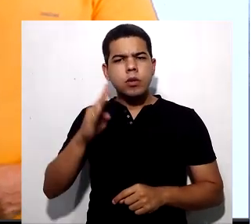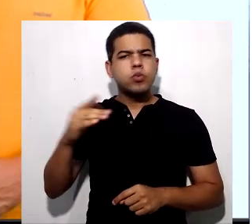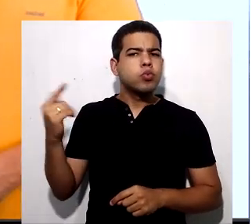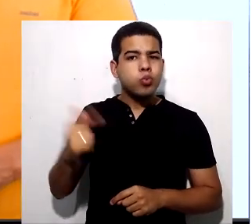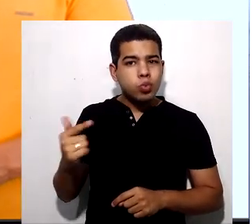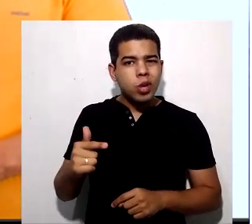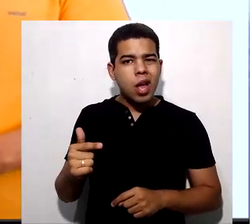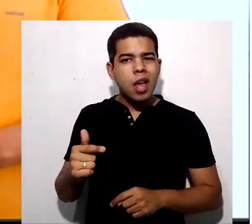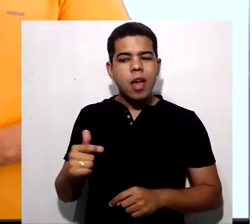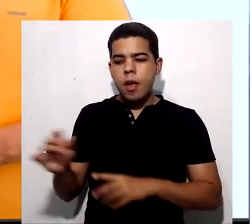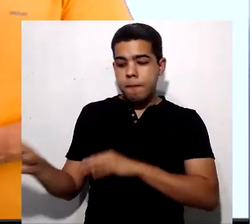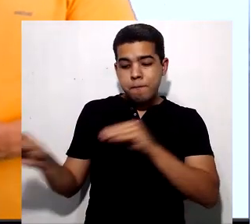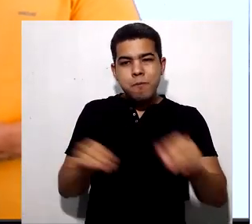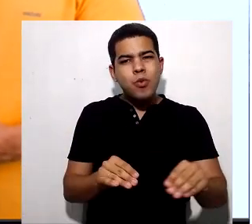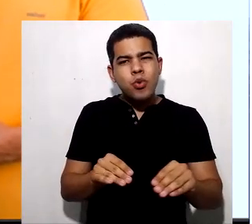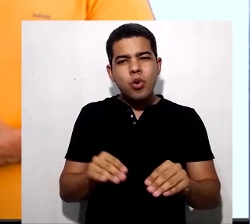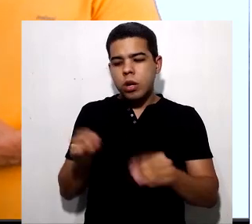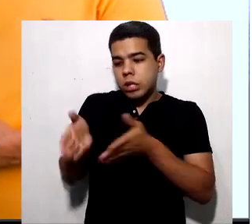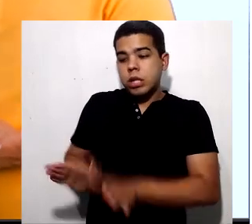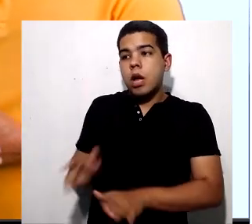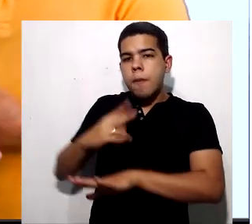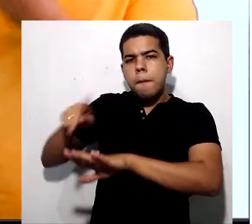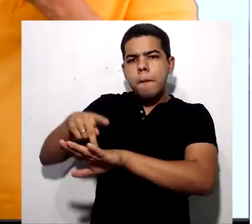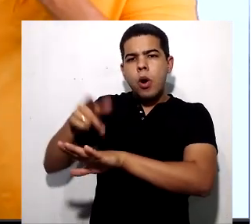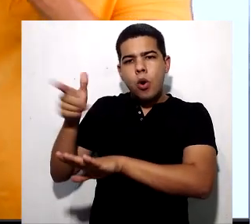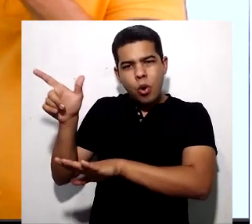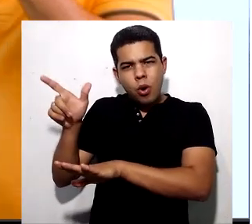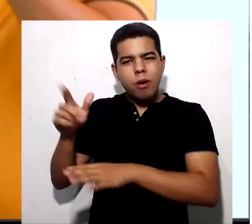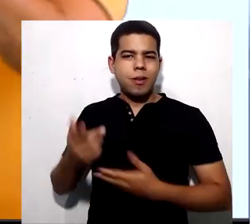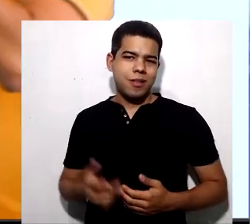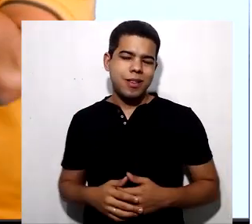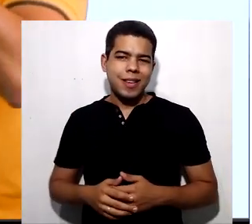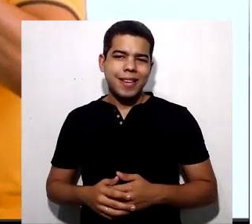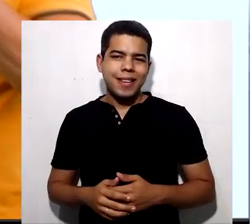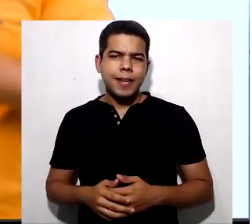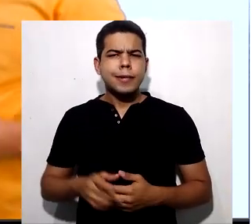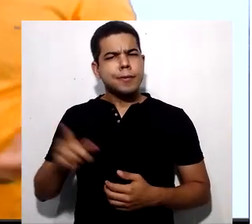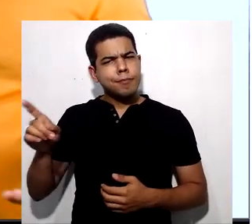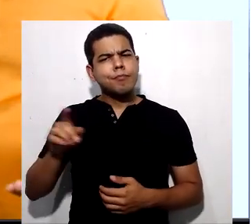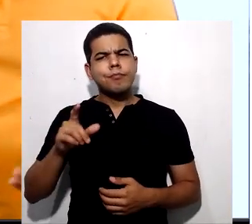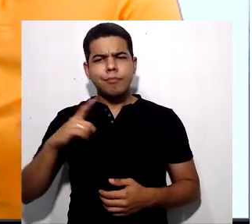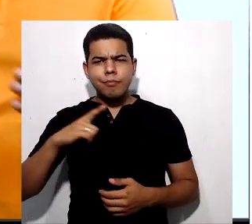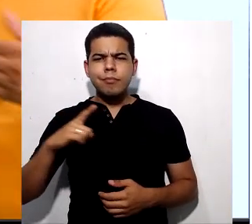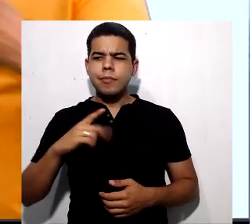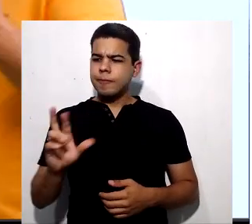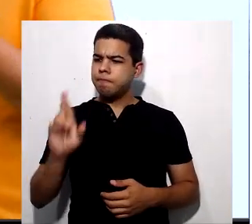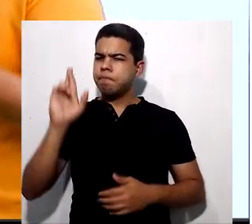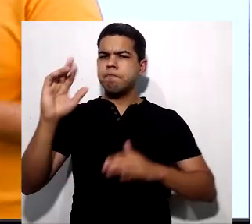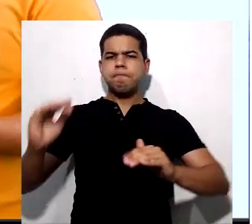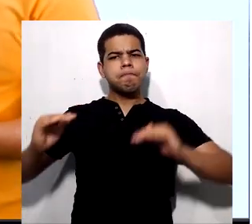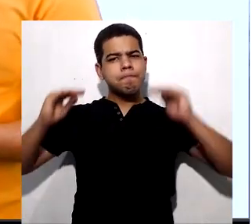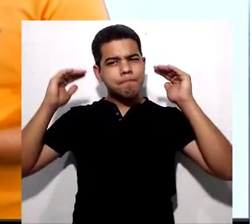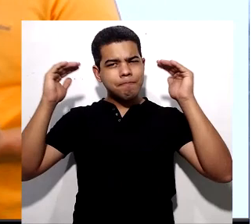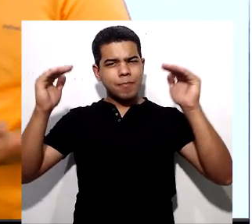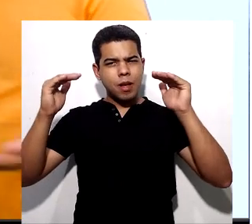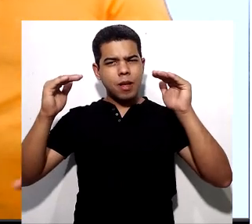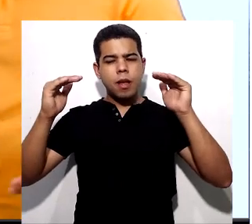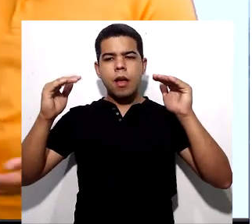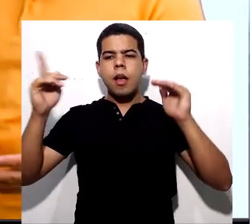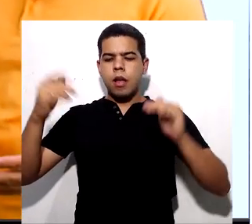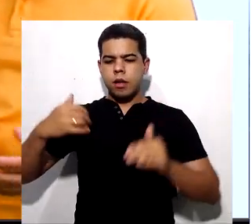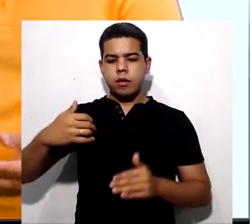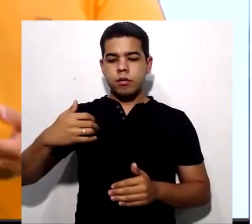ser brasileira. Vamos lá. E aí ela é a patrona da literatura, não é? Prestes a completar 100 anos